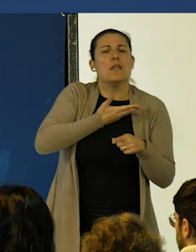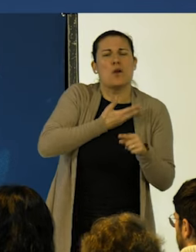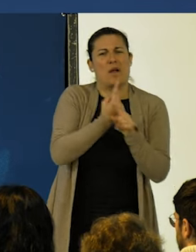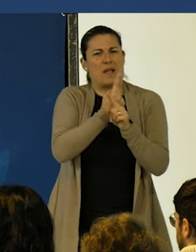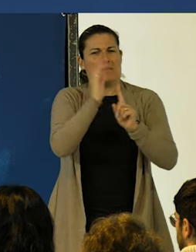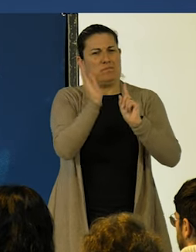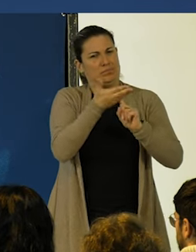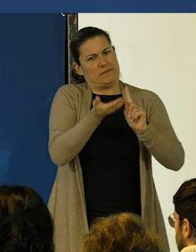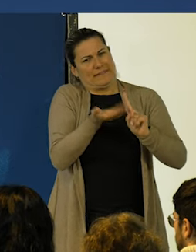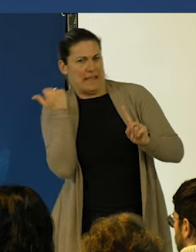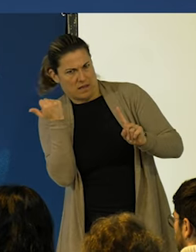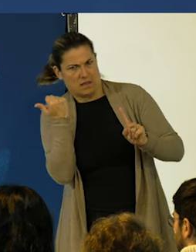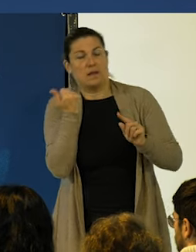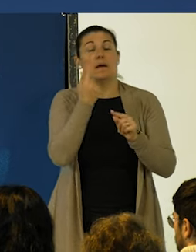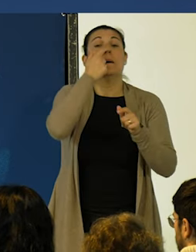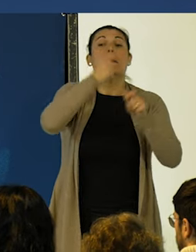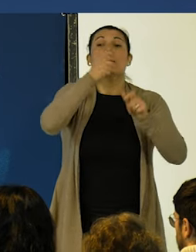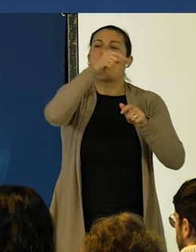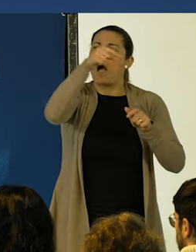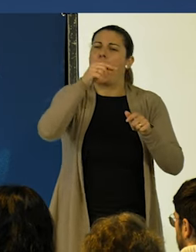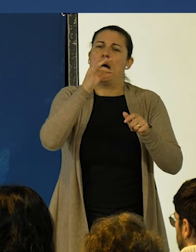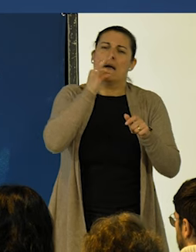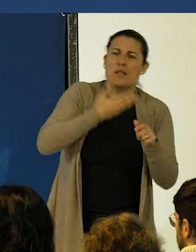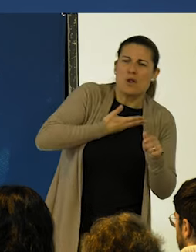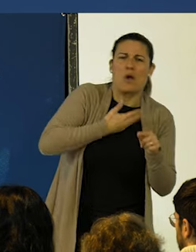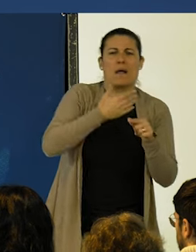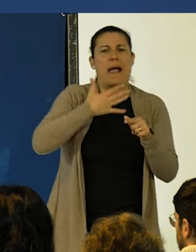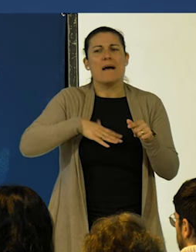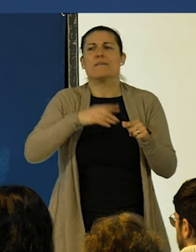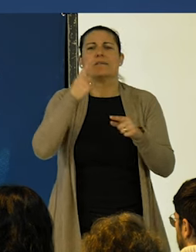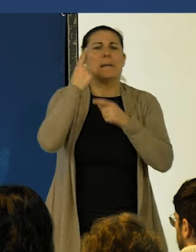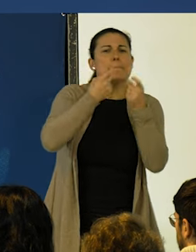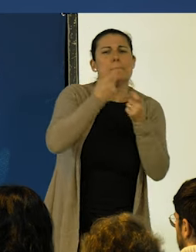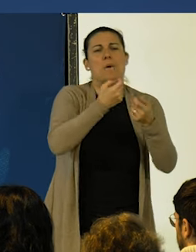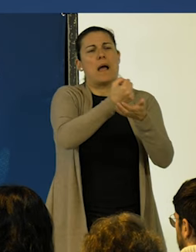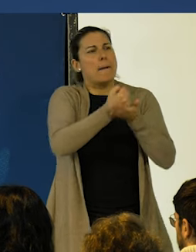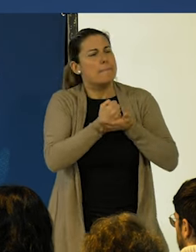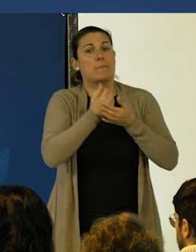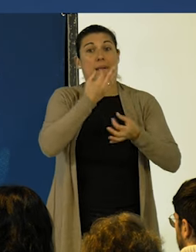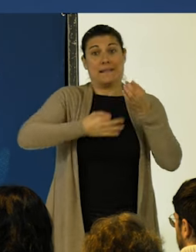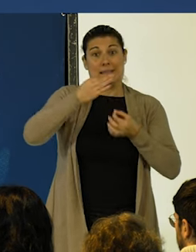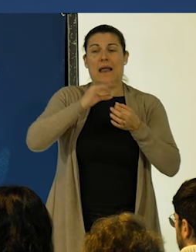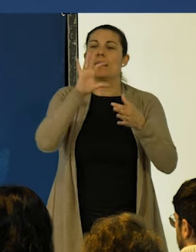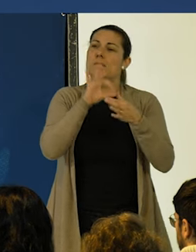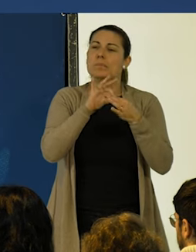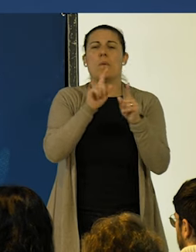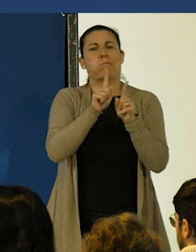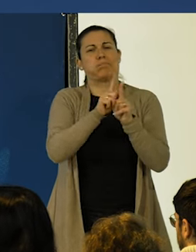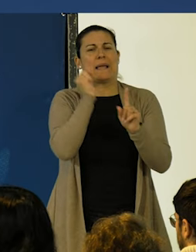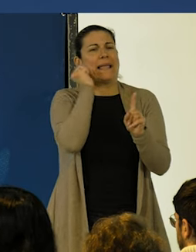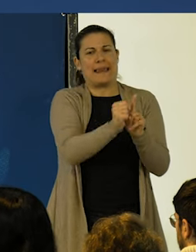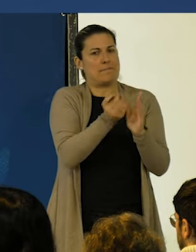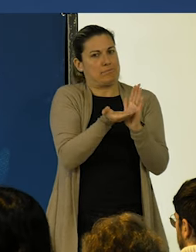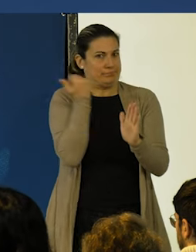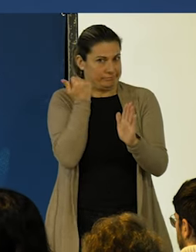drogas. Retirar os consumidores e as pessoas que procuravam apoio e tratamento do âmbito da criminalização foi